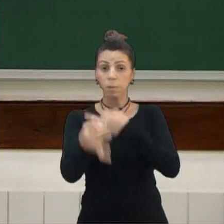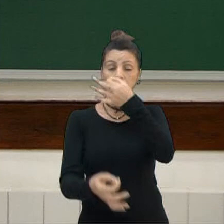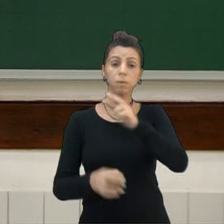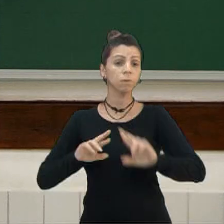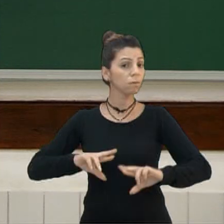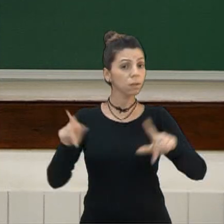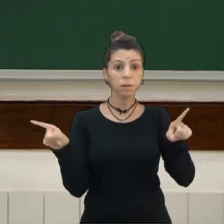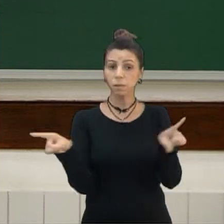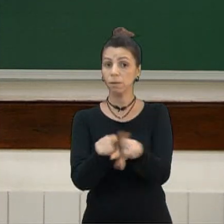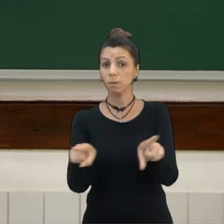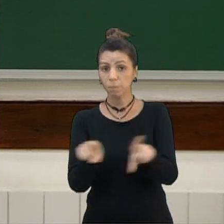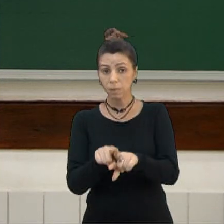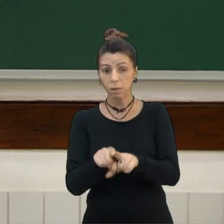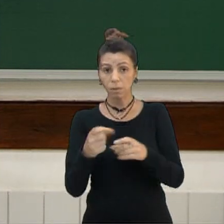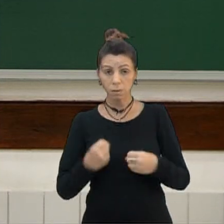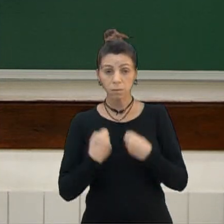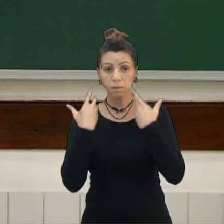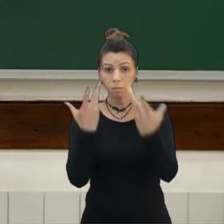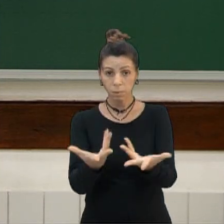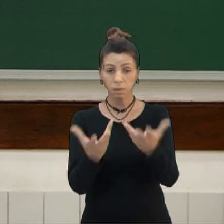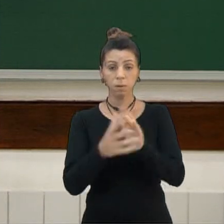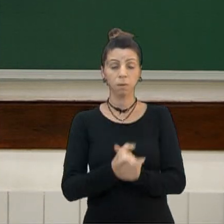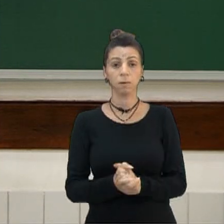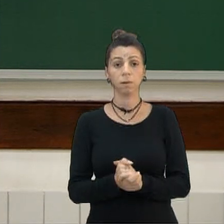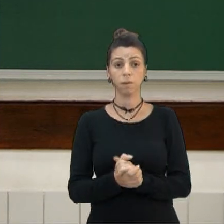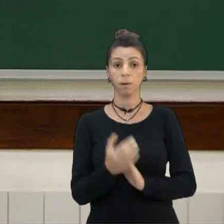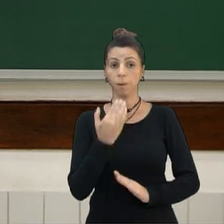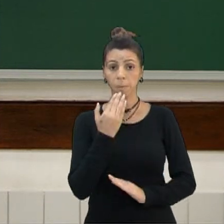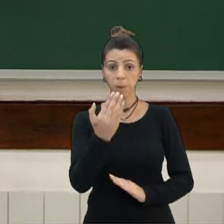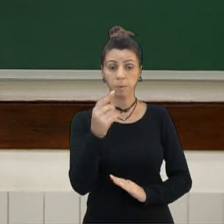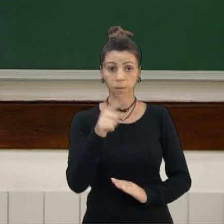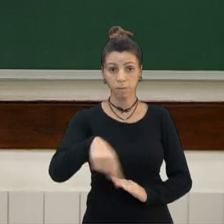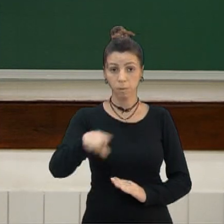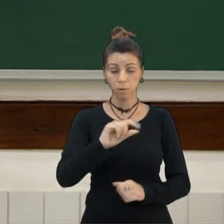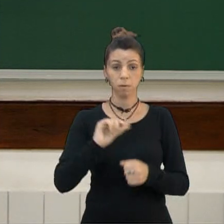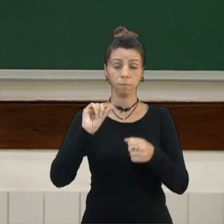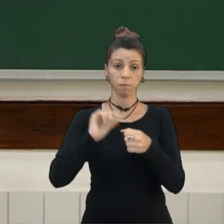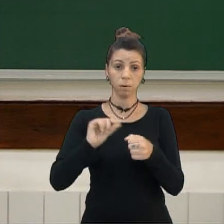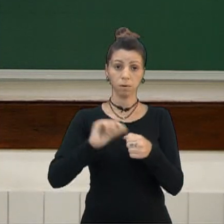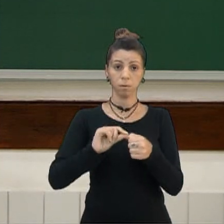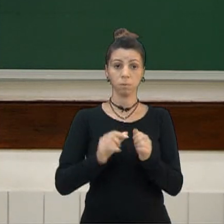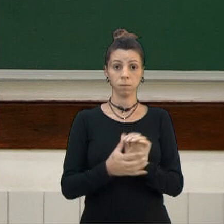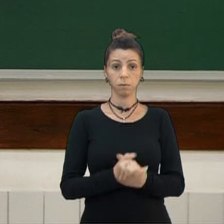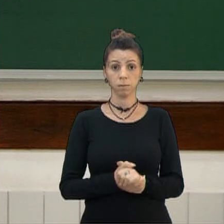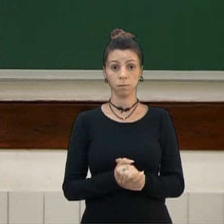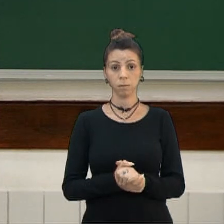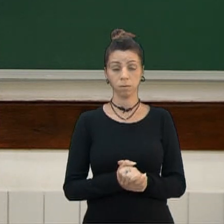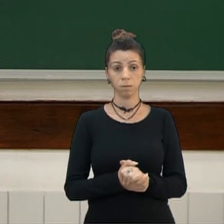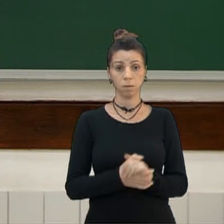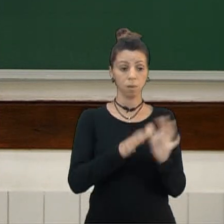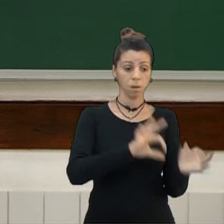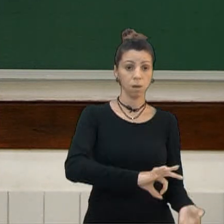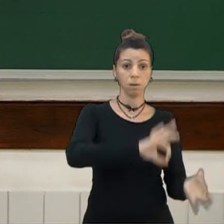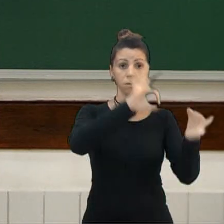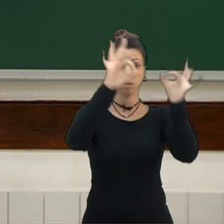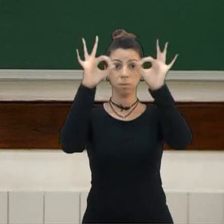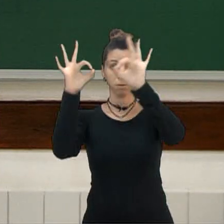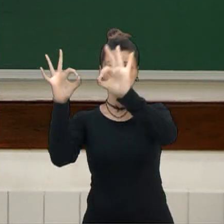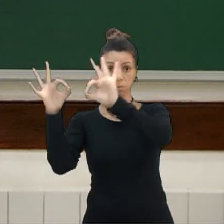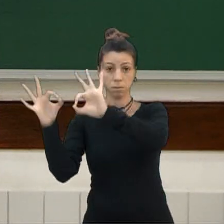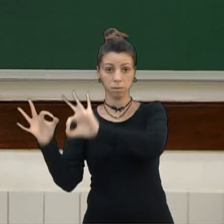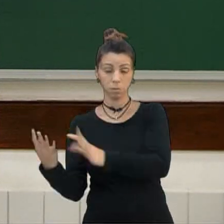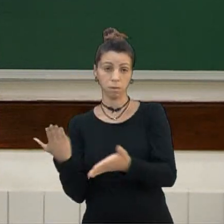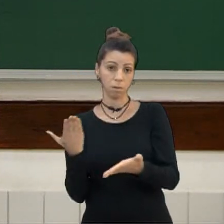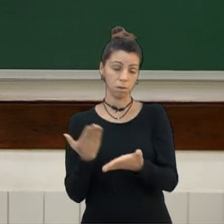elas realmente expressam. Tá? Então, eu peço que vocês façam, né, assistam essa aula, né,